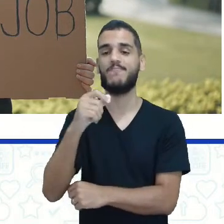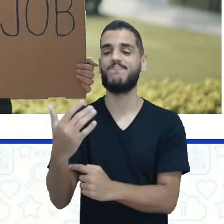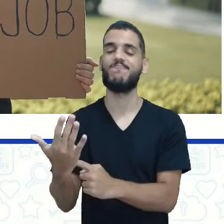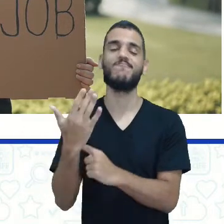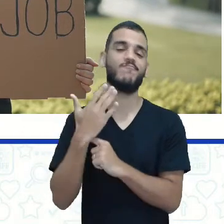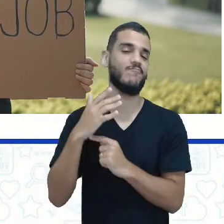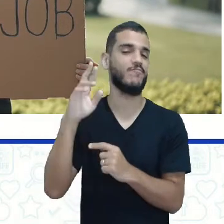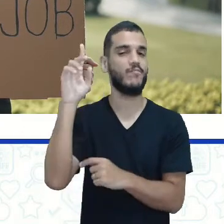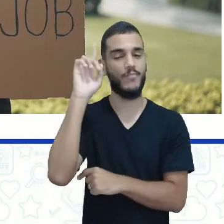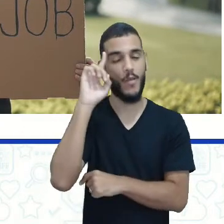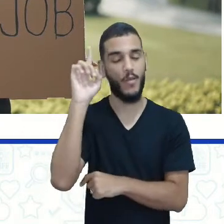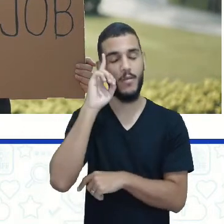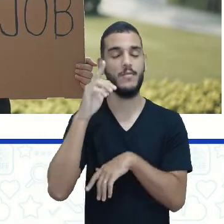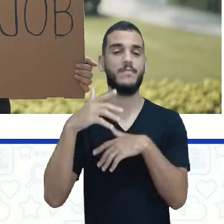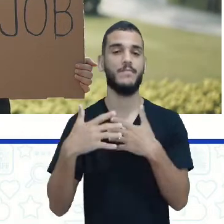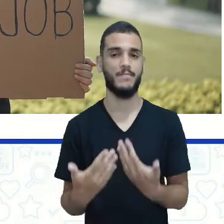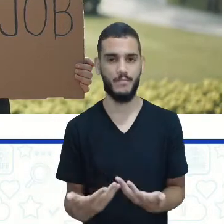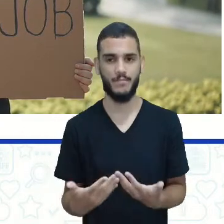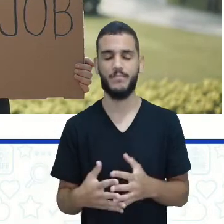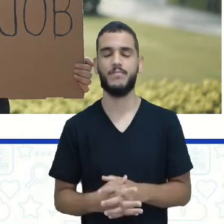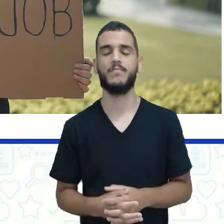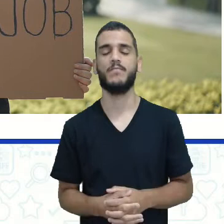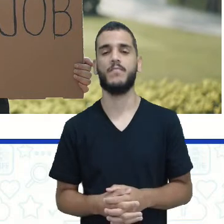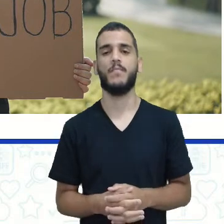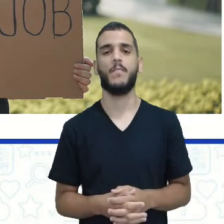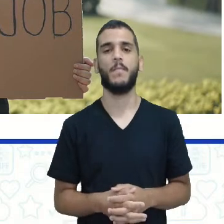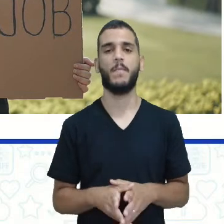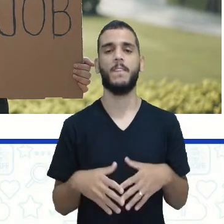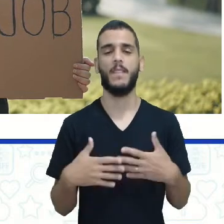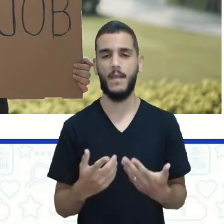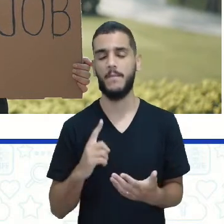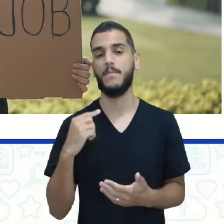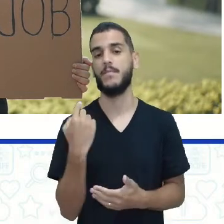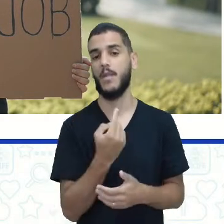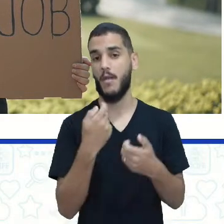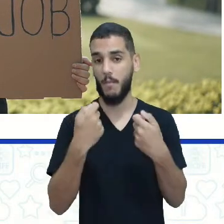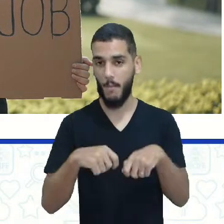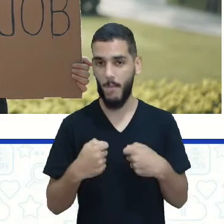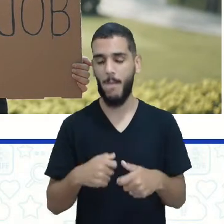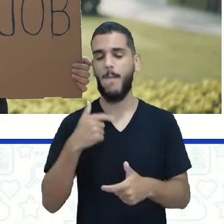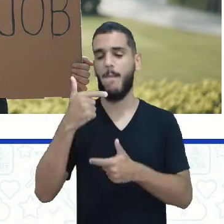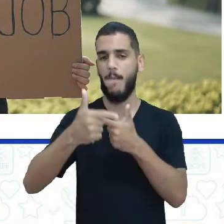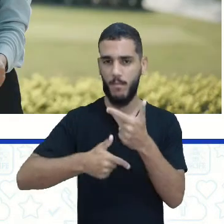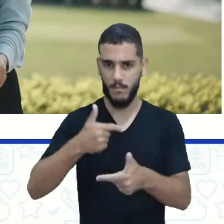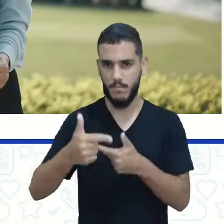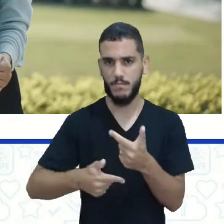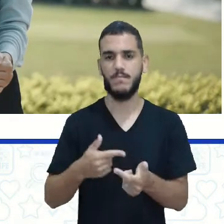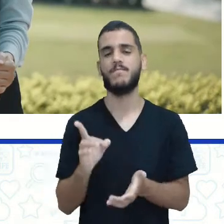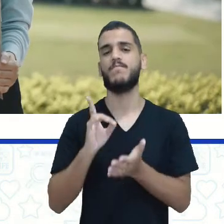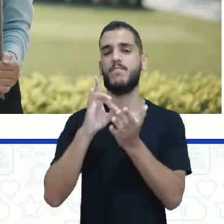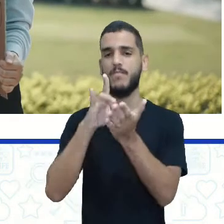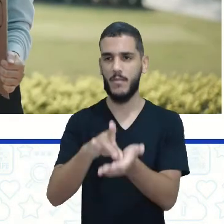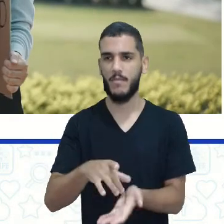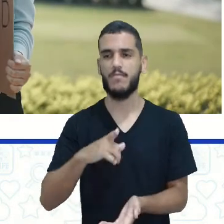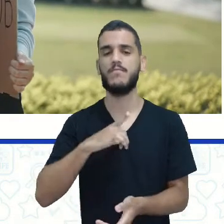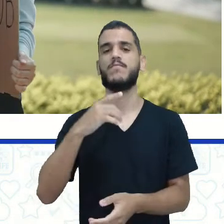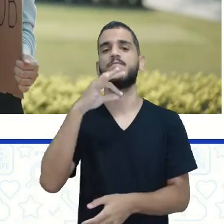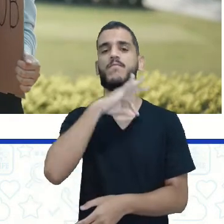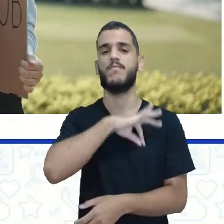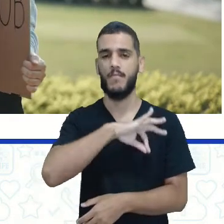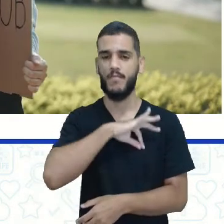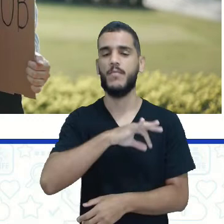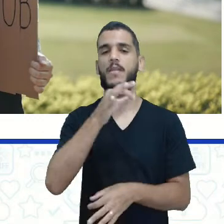sustento, não é? O nosso sustento. Então a gente precisa de um trabalho digno, com salário